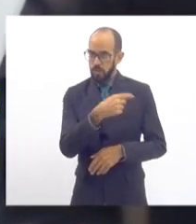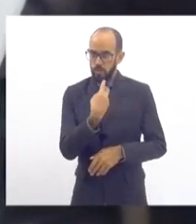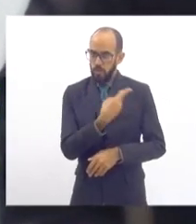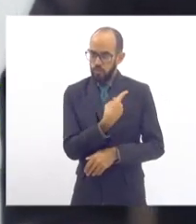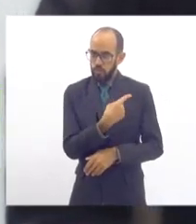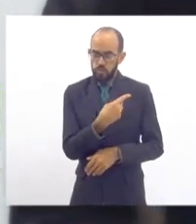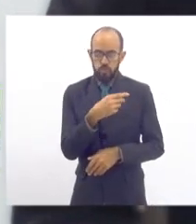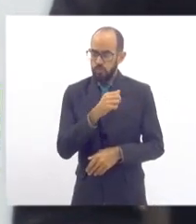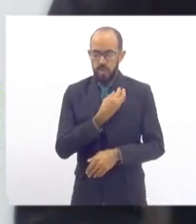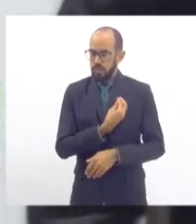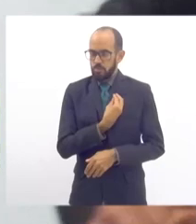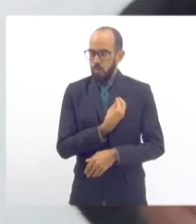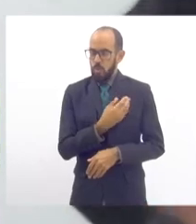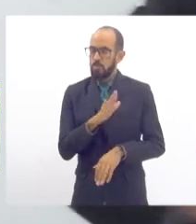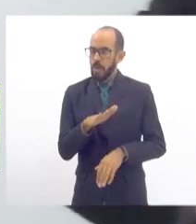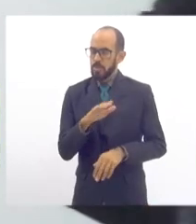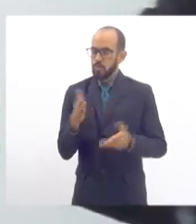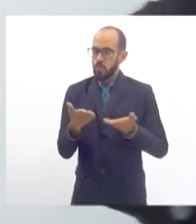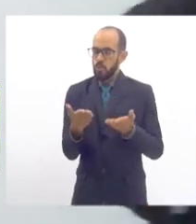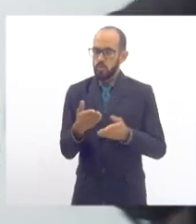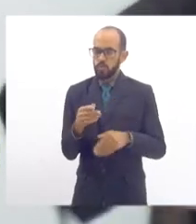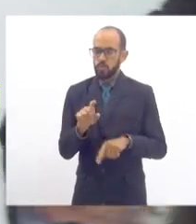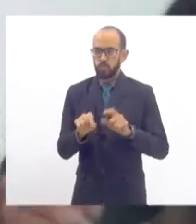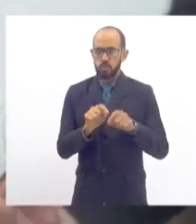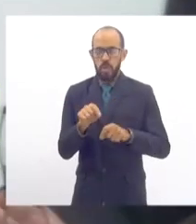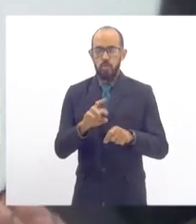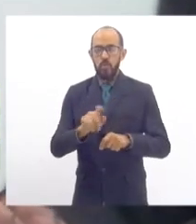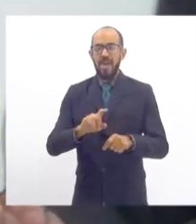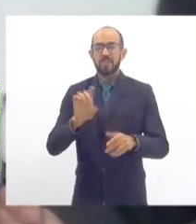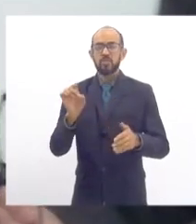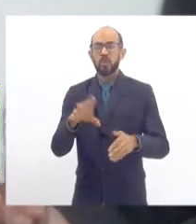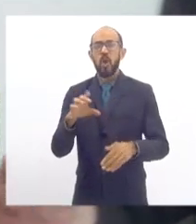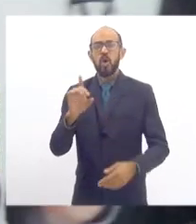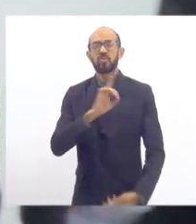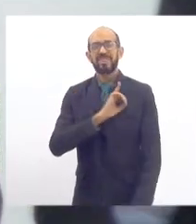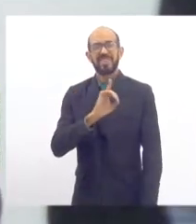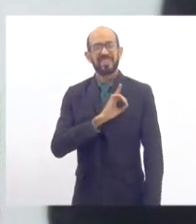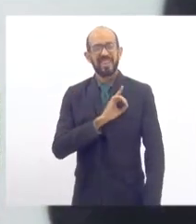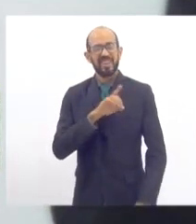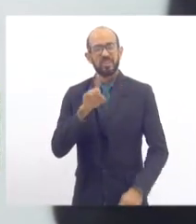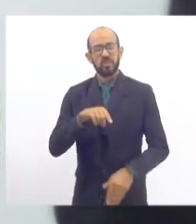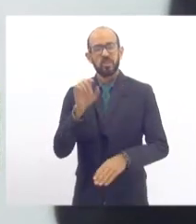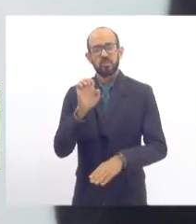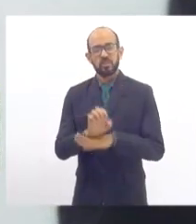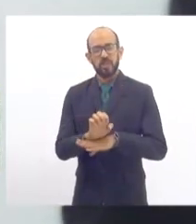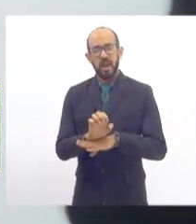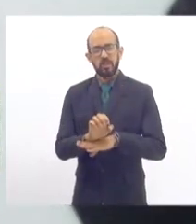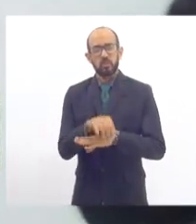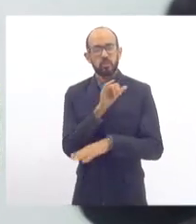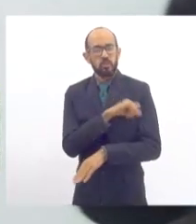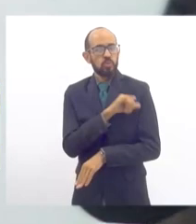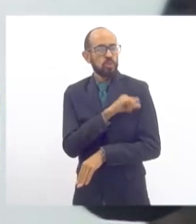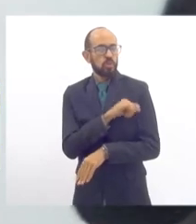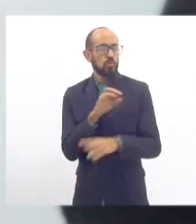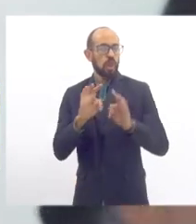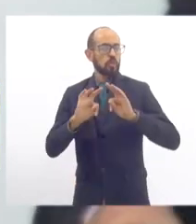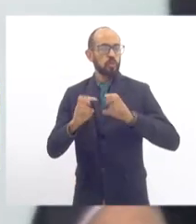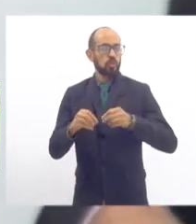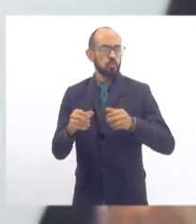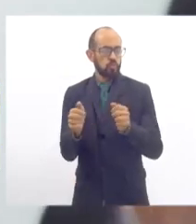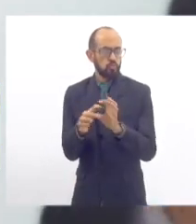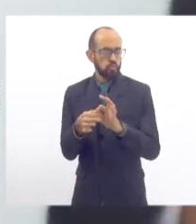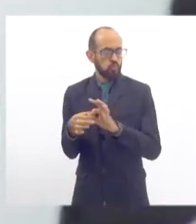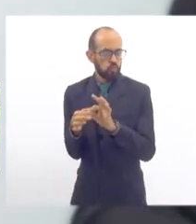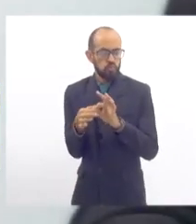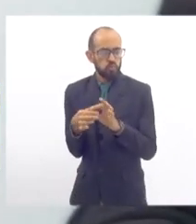hoje o Estado não é o servidor do Detran, o servidor do Estado do Rio de Janeiro está incluído nisso.